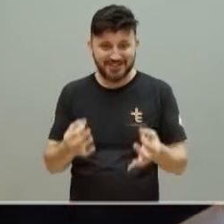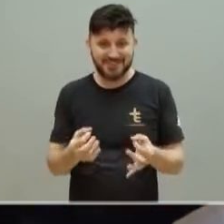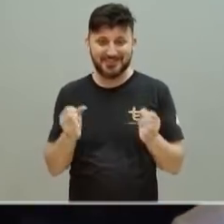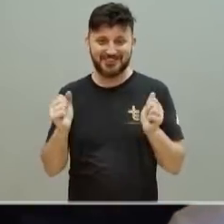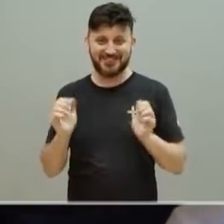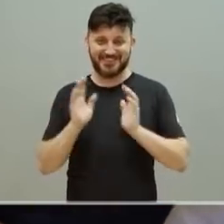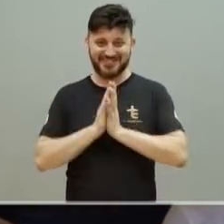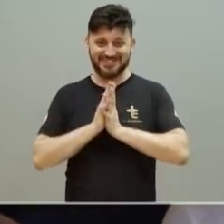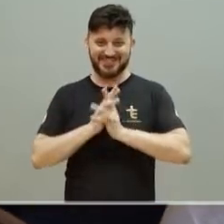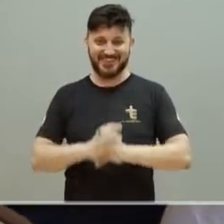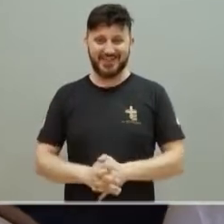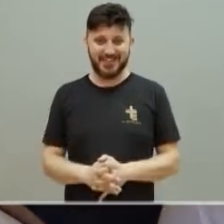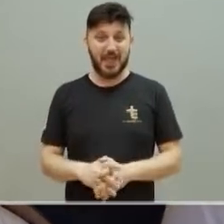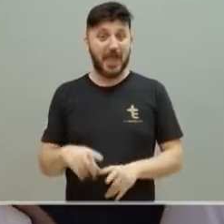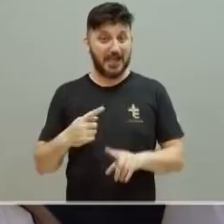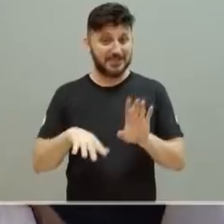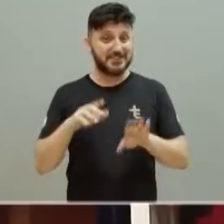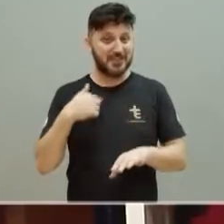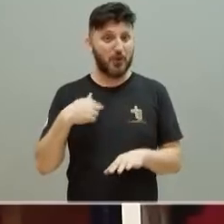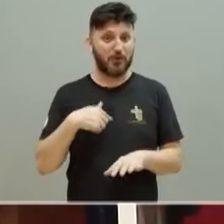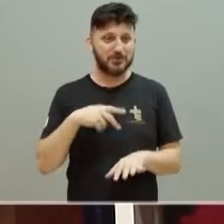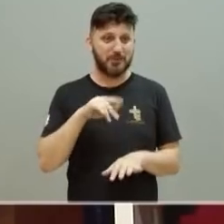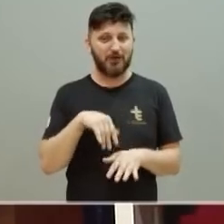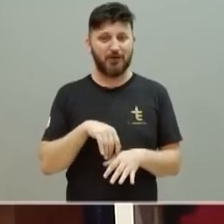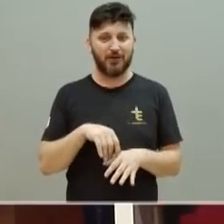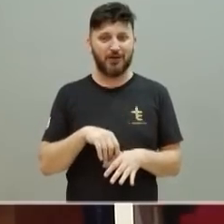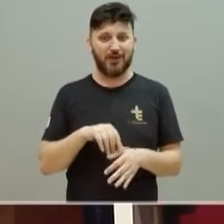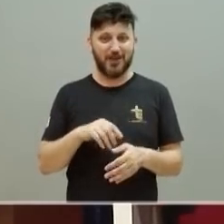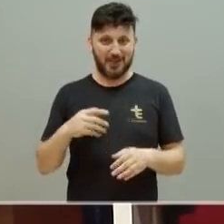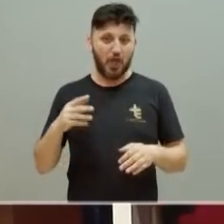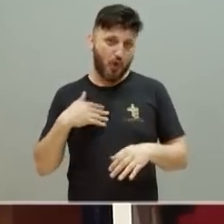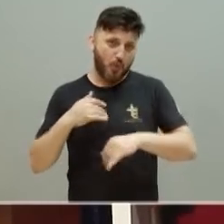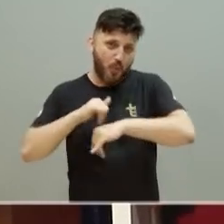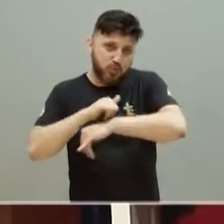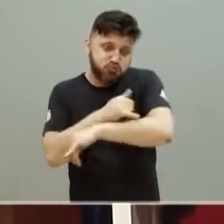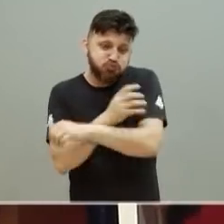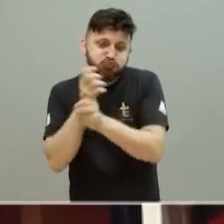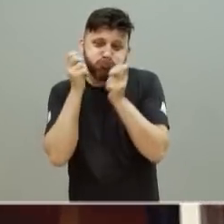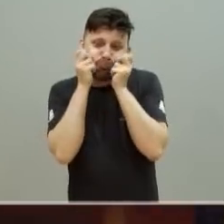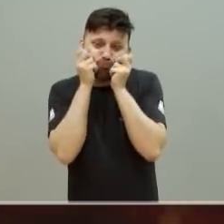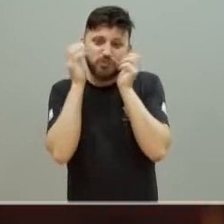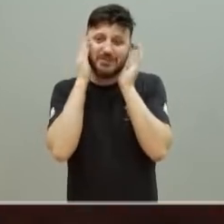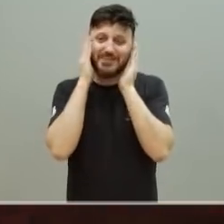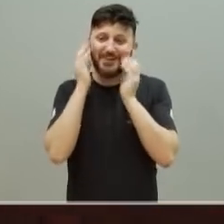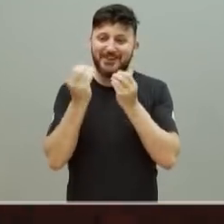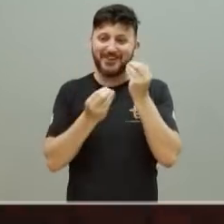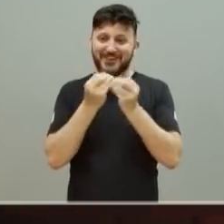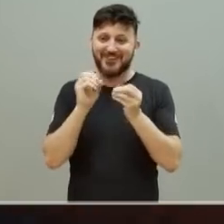Eu sou meio desastrado, né? Gordinho, você sabe como é que é.